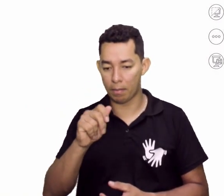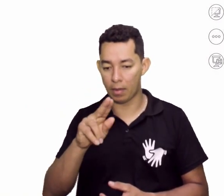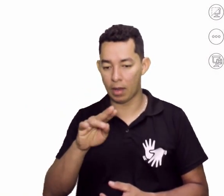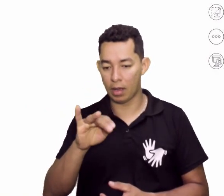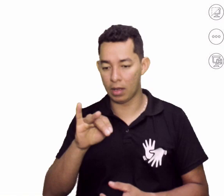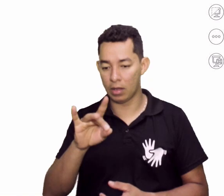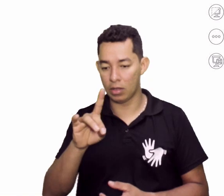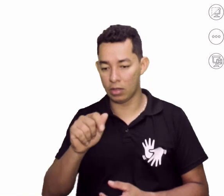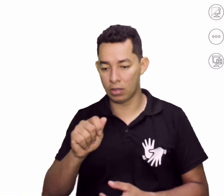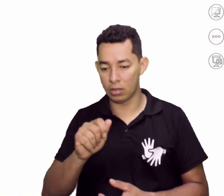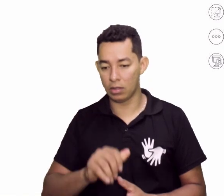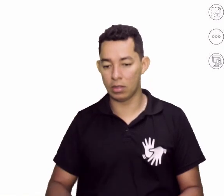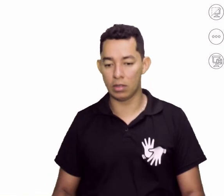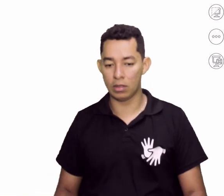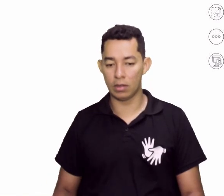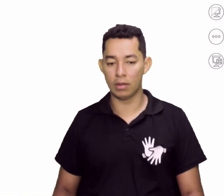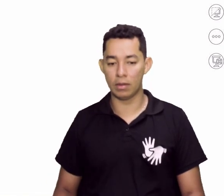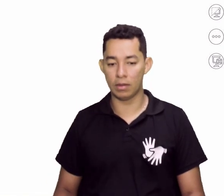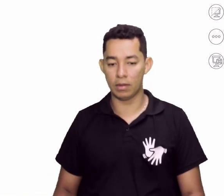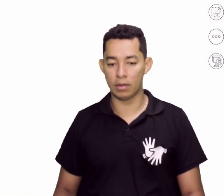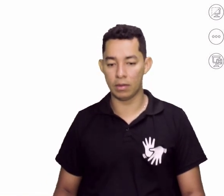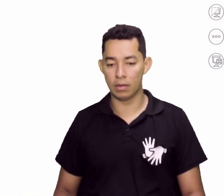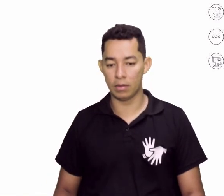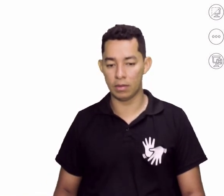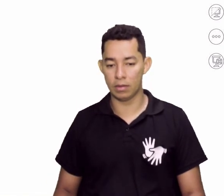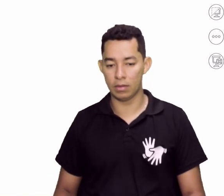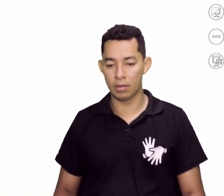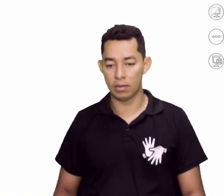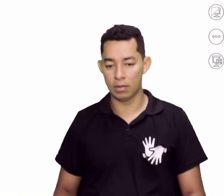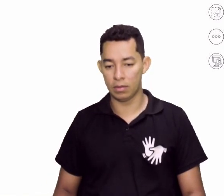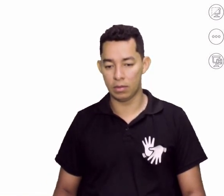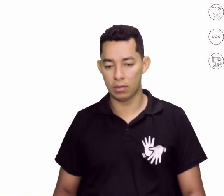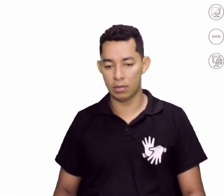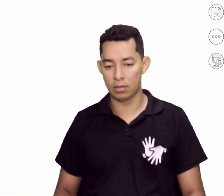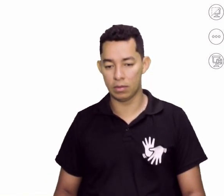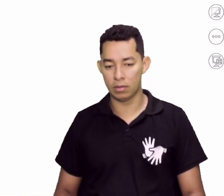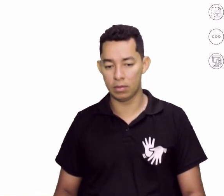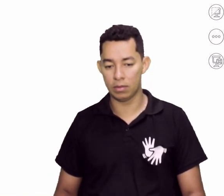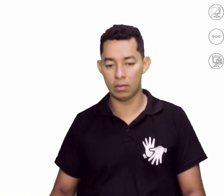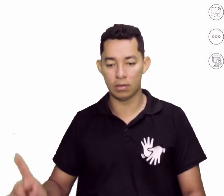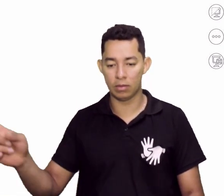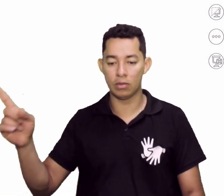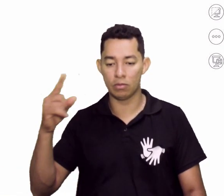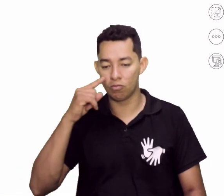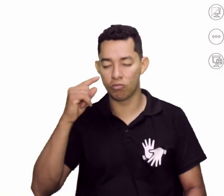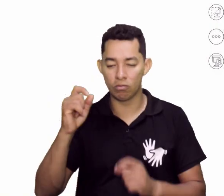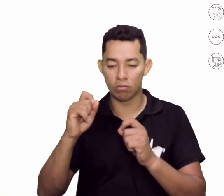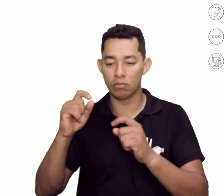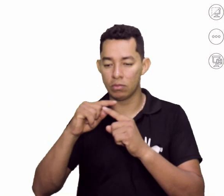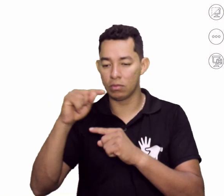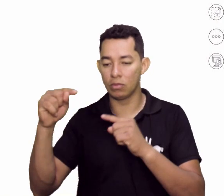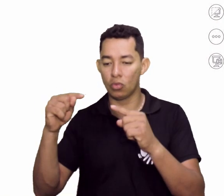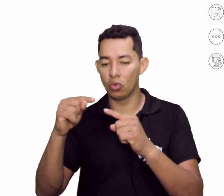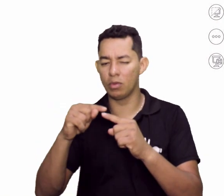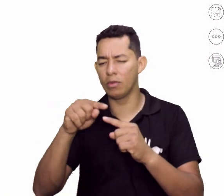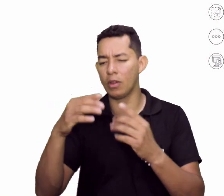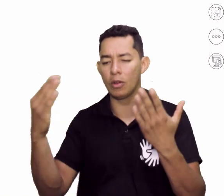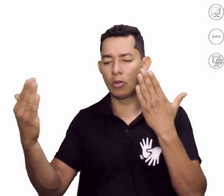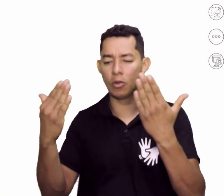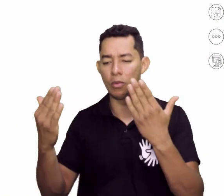você fosse olhar assim, com objetividade, do que você ia comparar isso